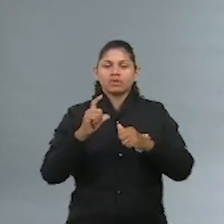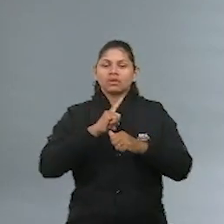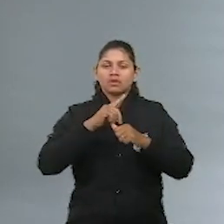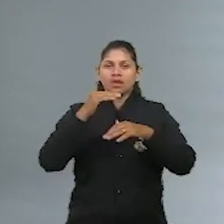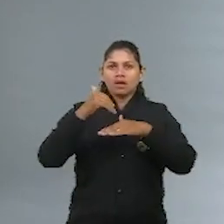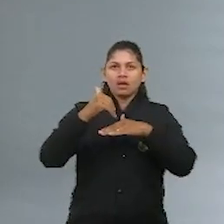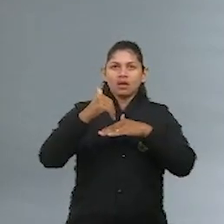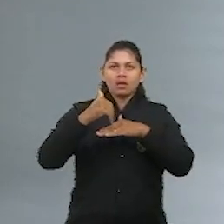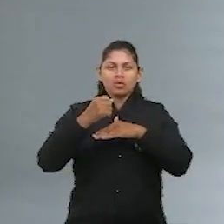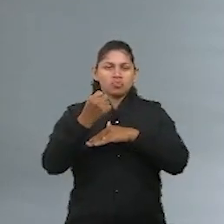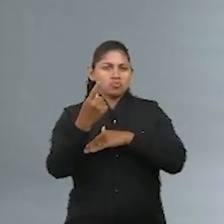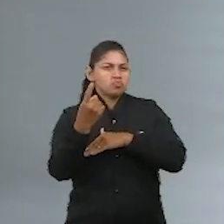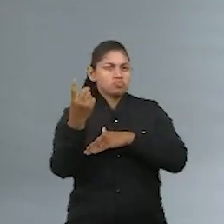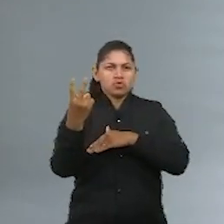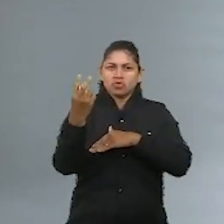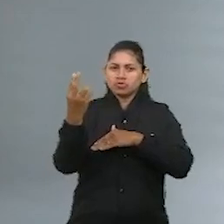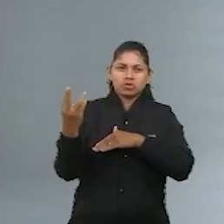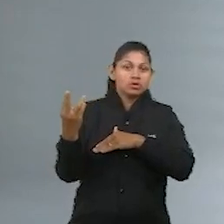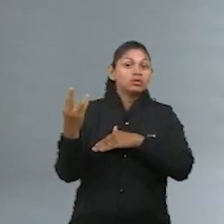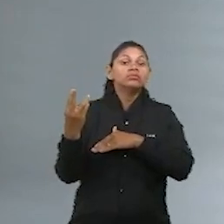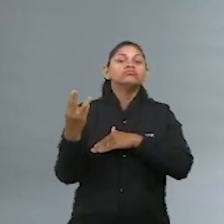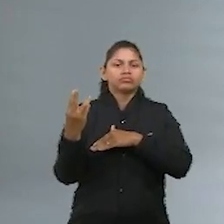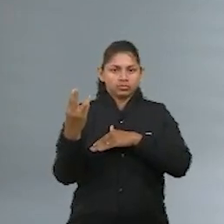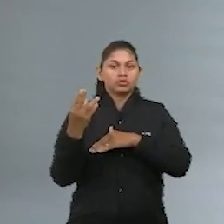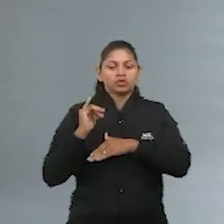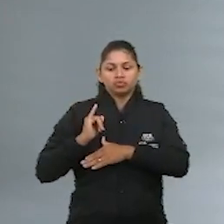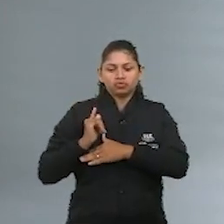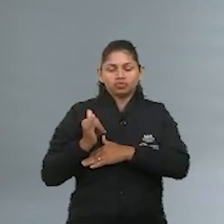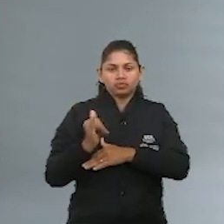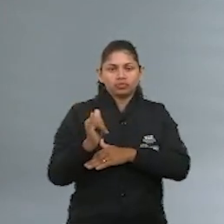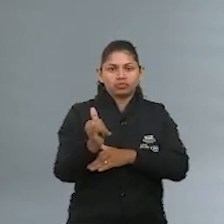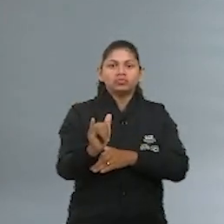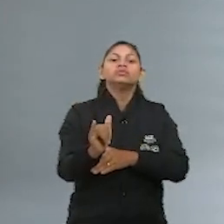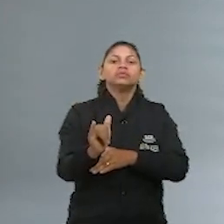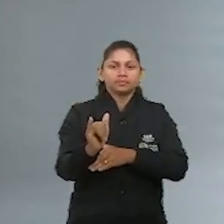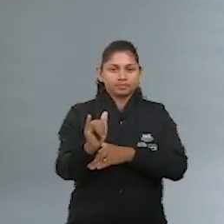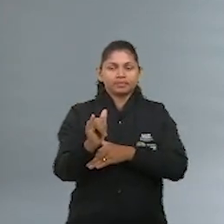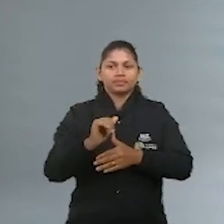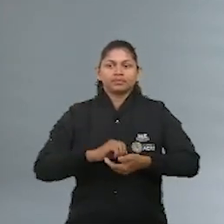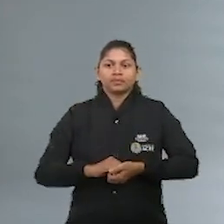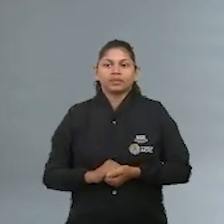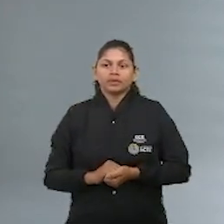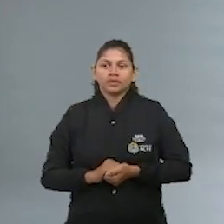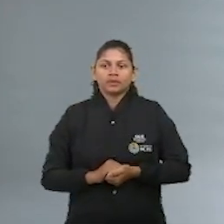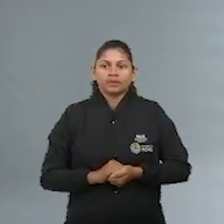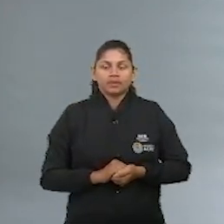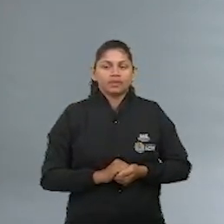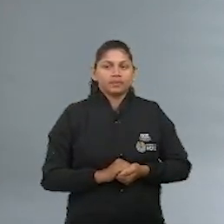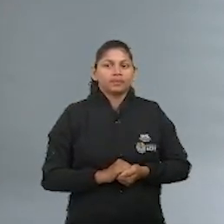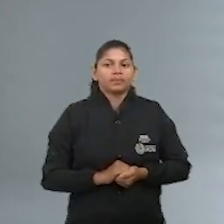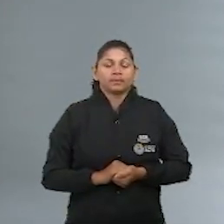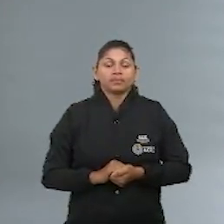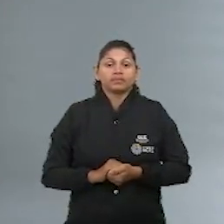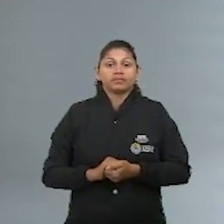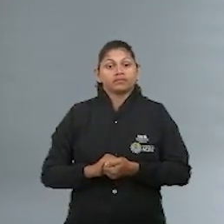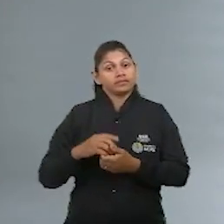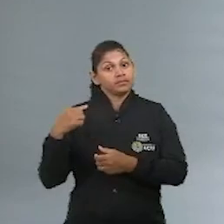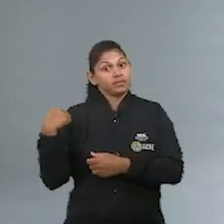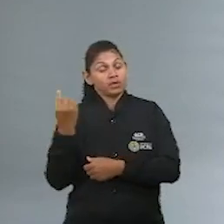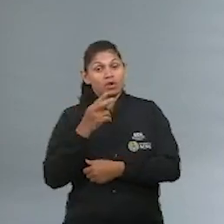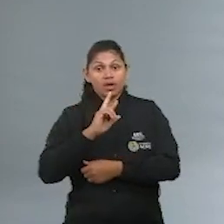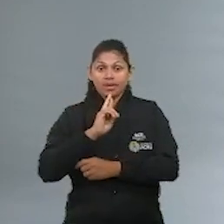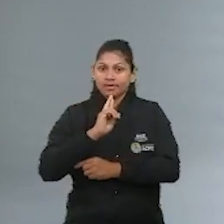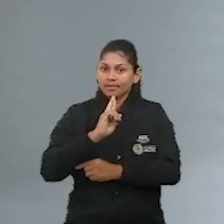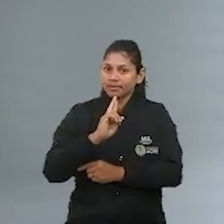gerador, né? Dois aí, geradores. Então, esses circuitos eles se tornam mais complexos, tá? E aí, para a gente poder resolver